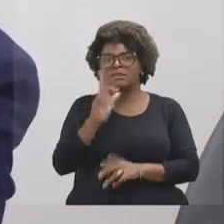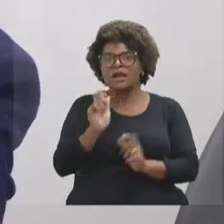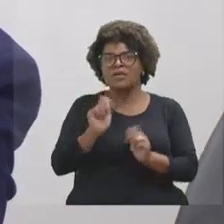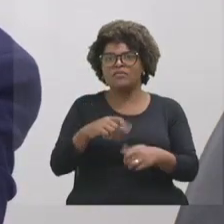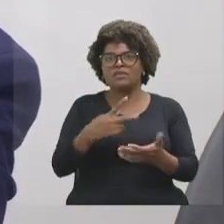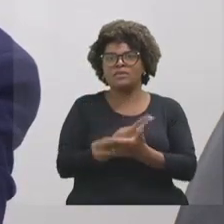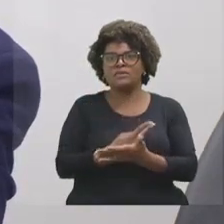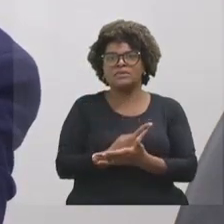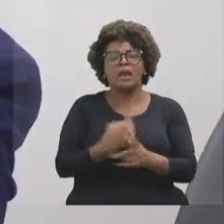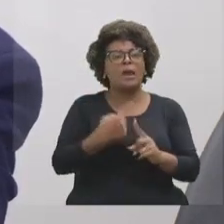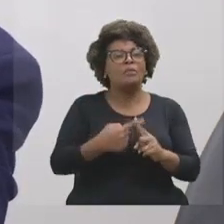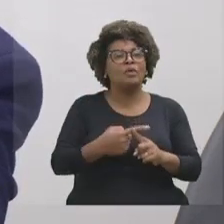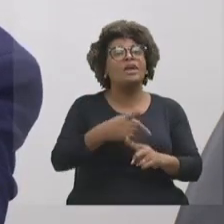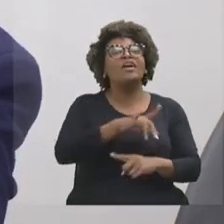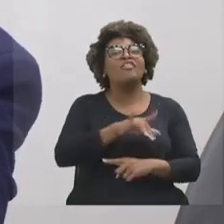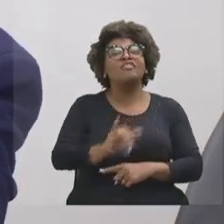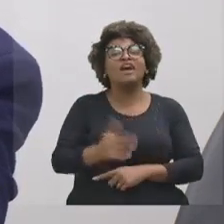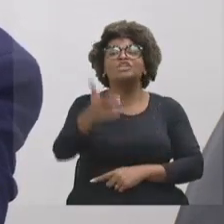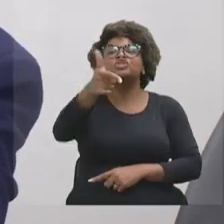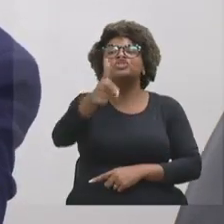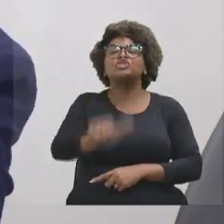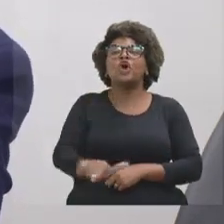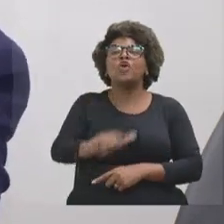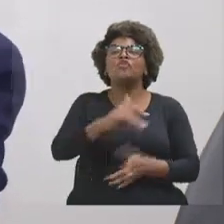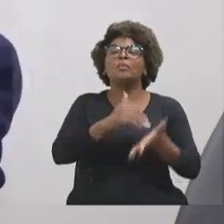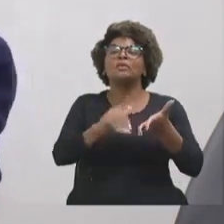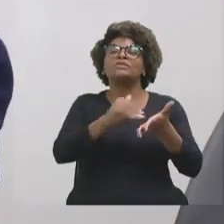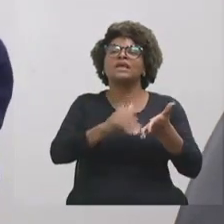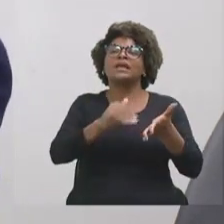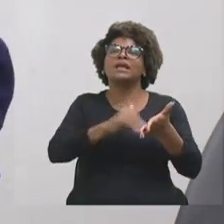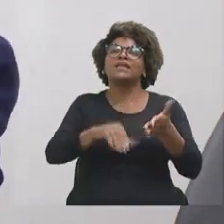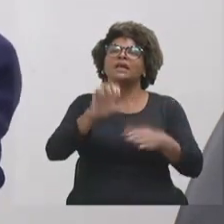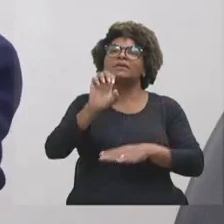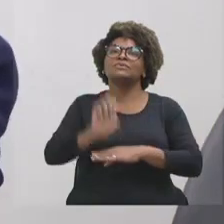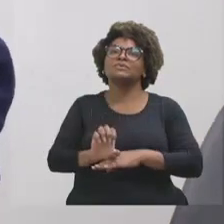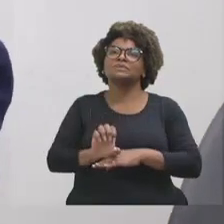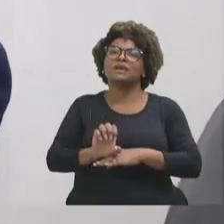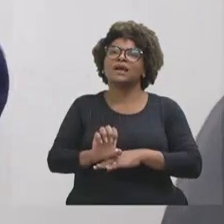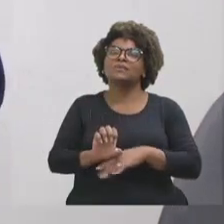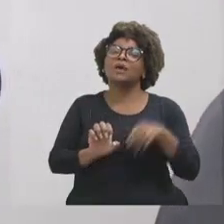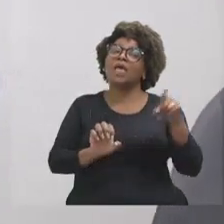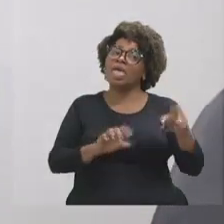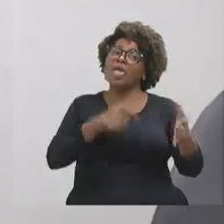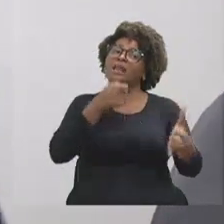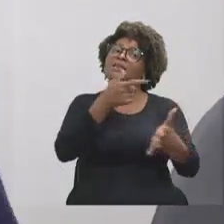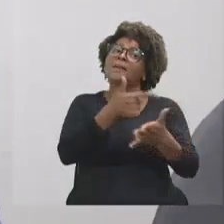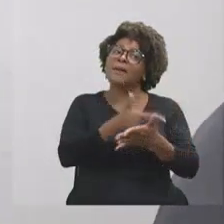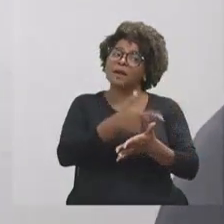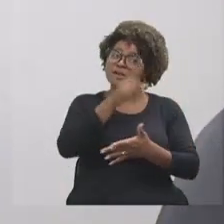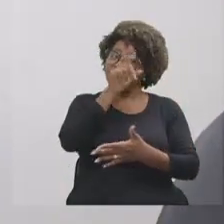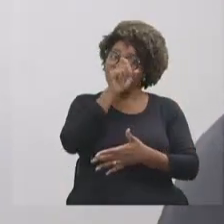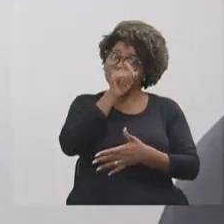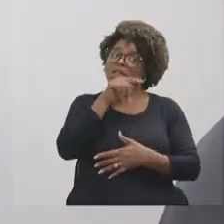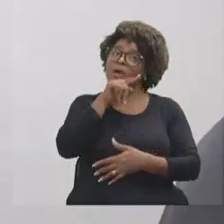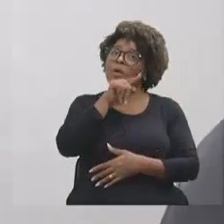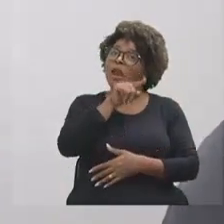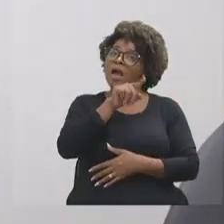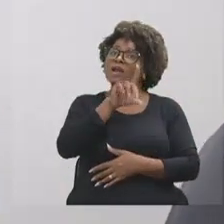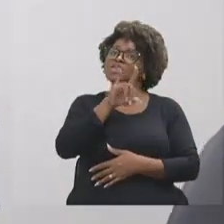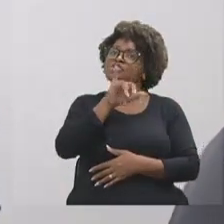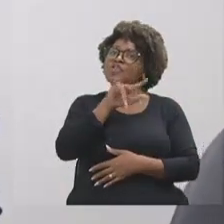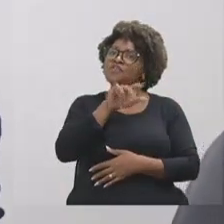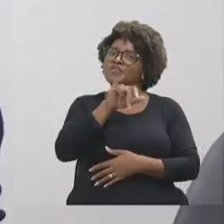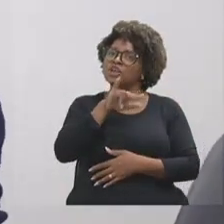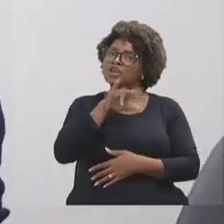colo do secretário de estado ele tá pagando essa rolamento Hospital Divinópolis porque o hospital de Itaúna não tá produzindo Então os próprios secretários que